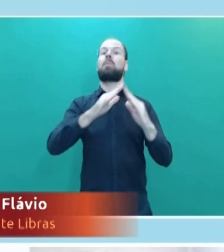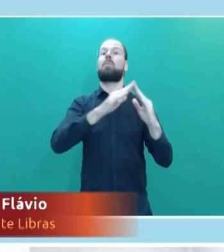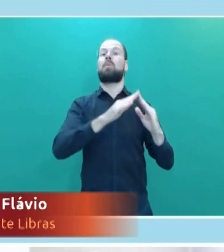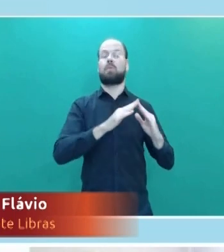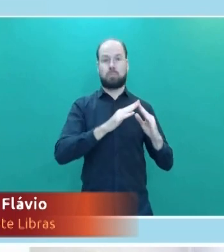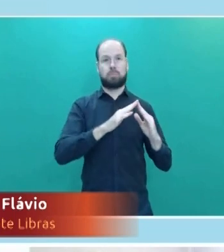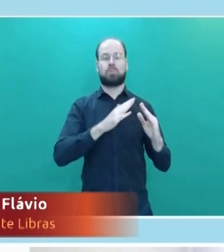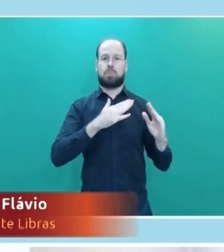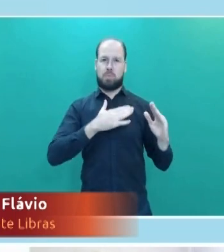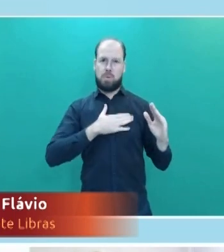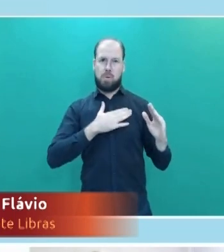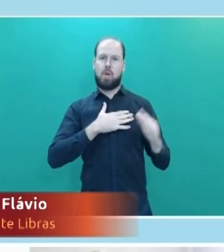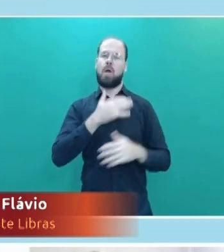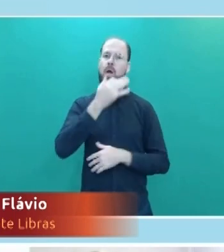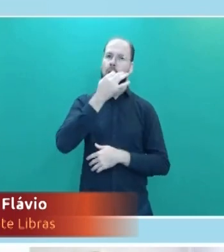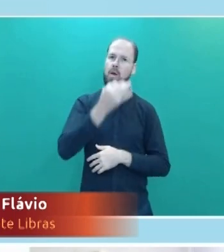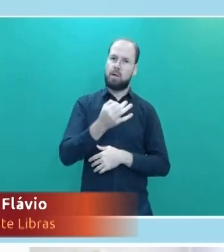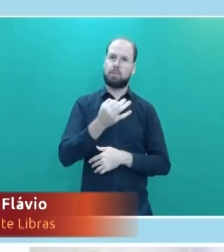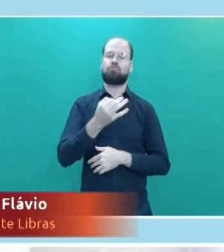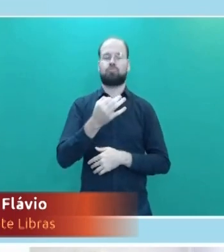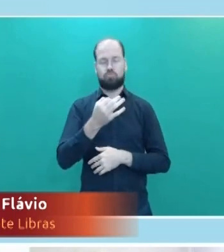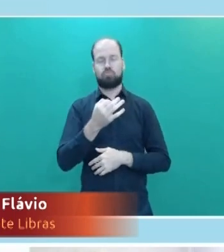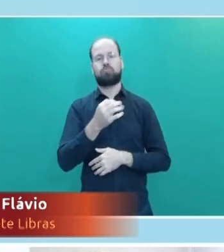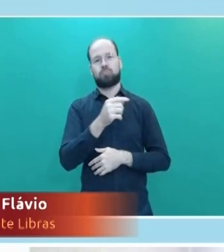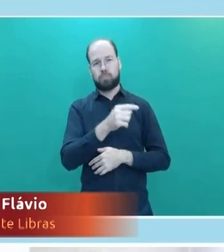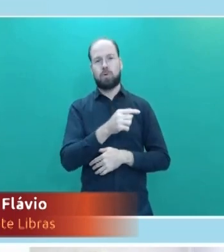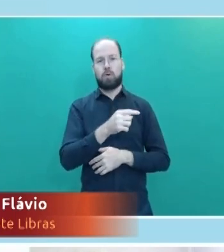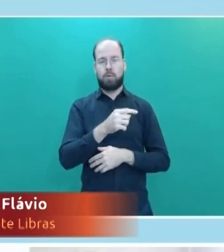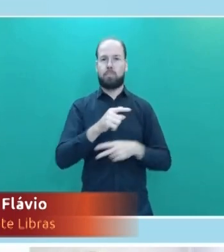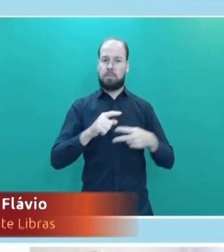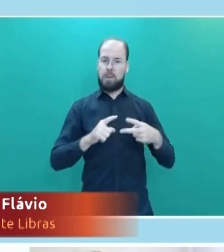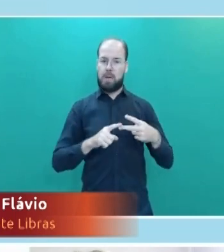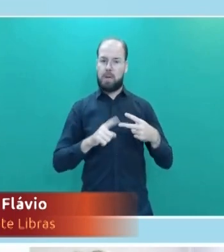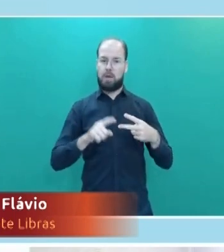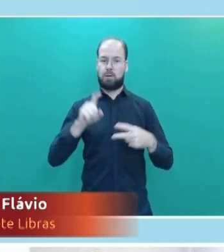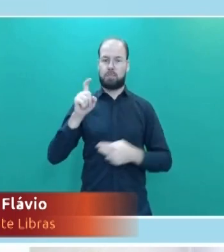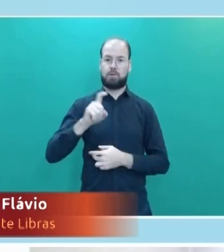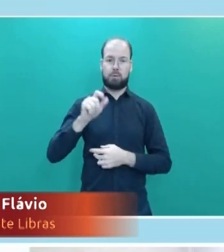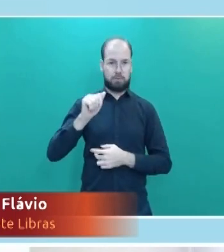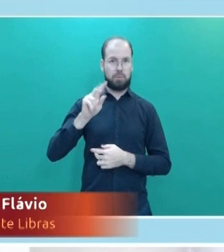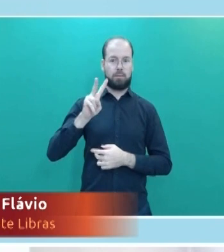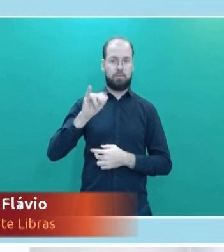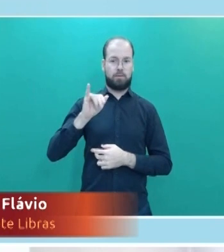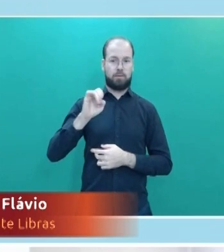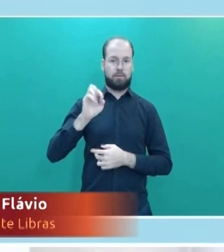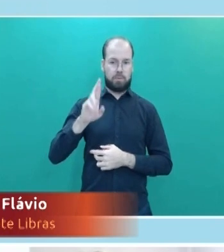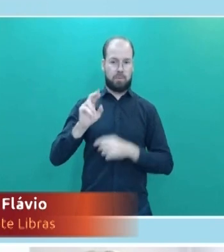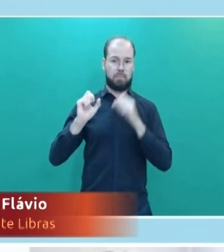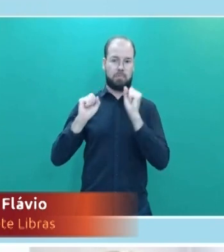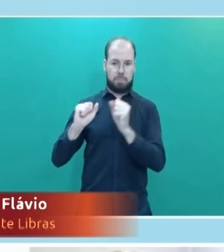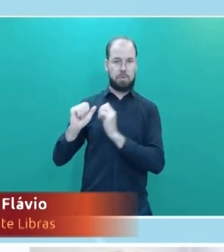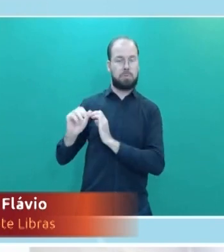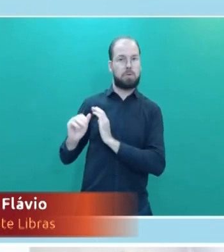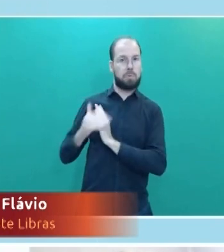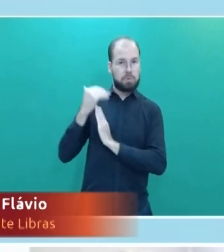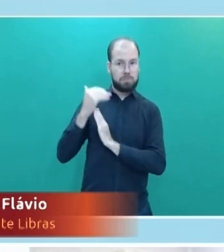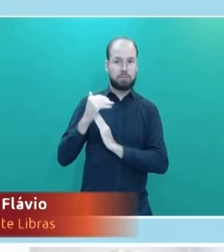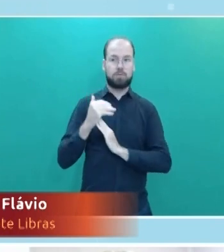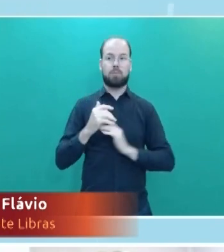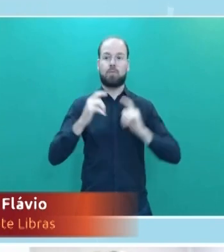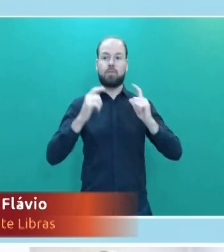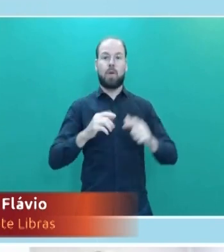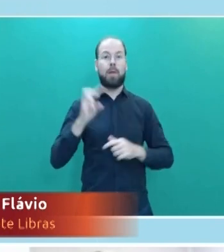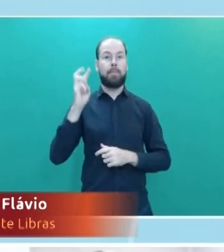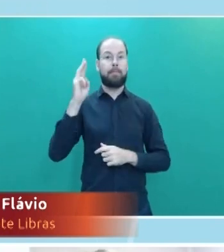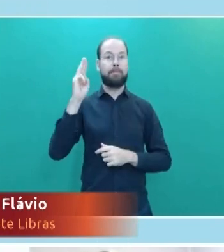engano, até o doutor Xavier me corrija, foi do Maranhão, do Rio Grande